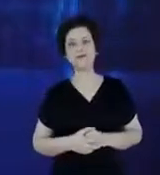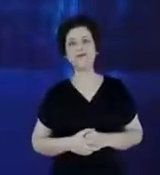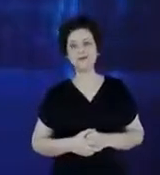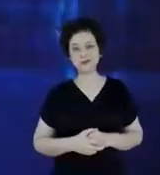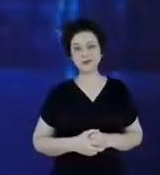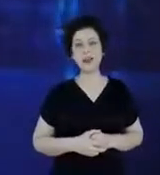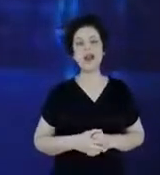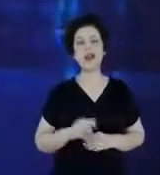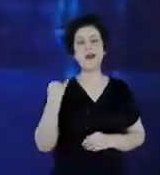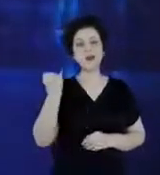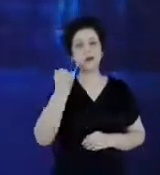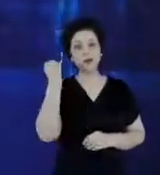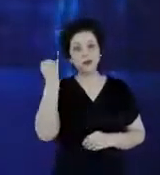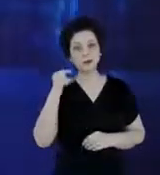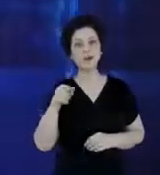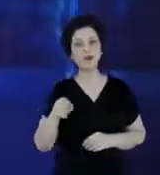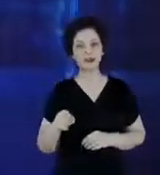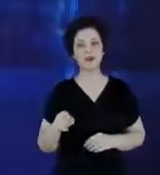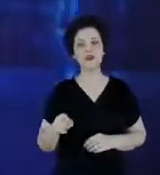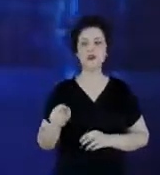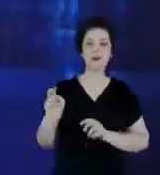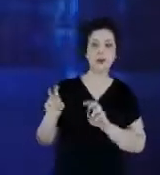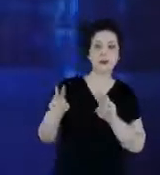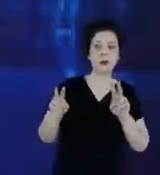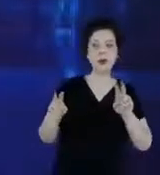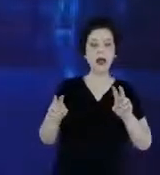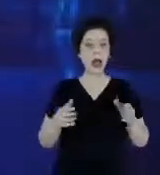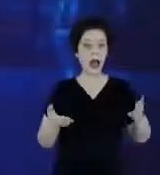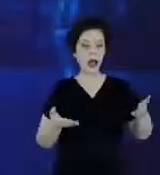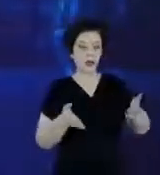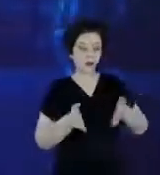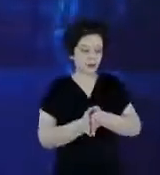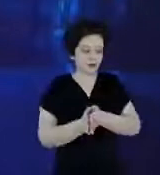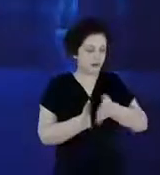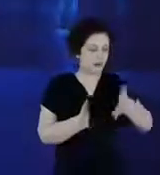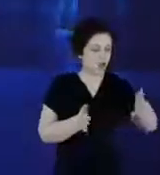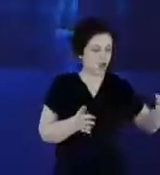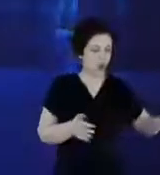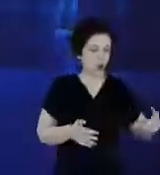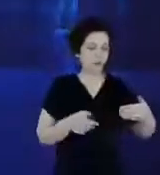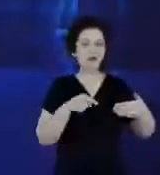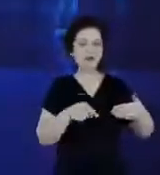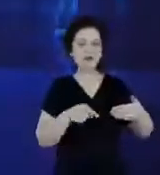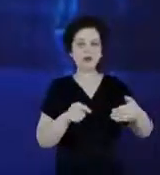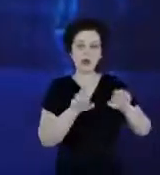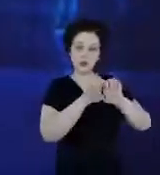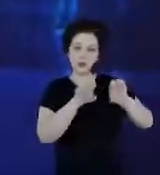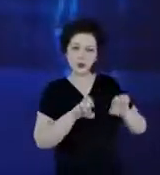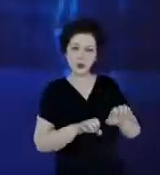para que a gente possa, dentro desse novo ambiente, buscar se estruturar